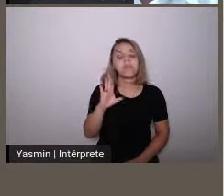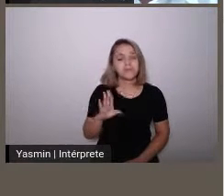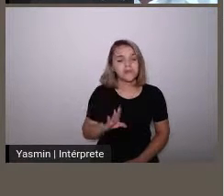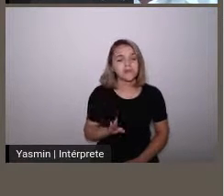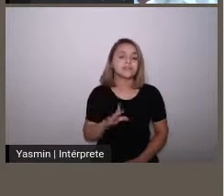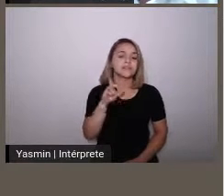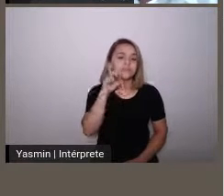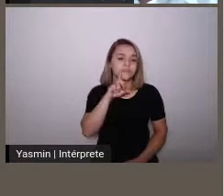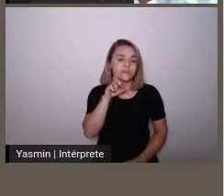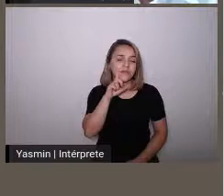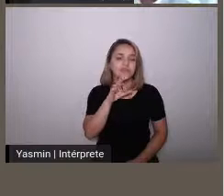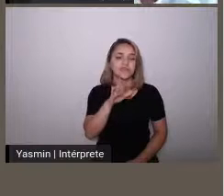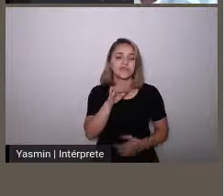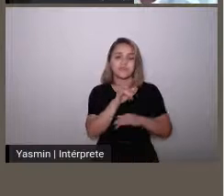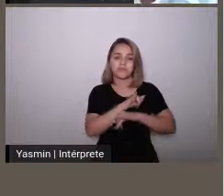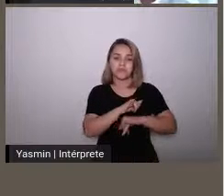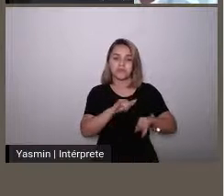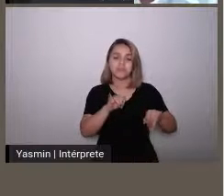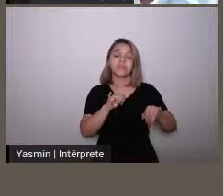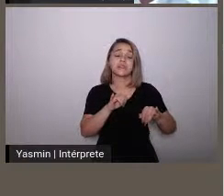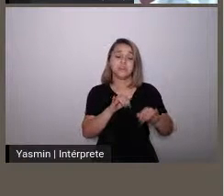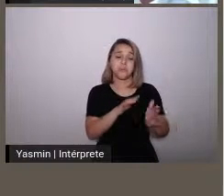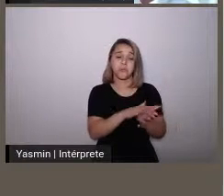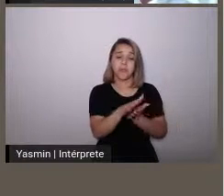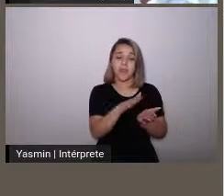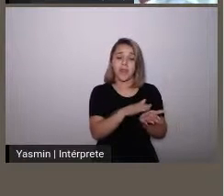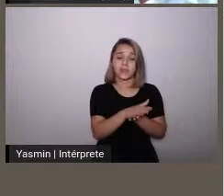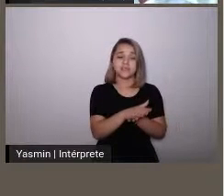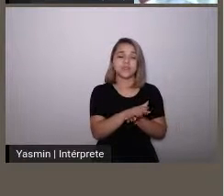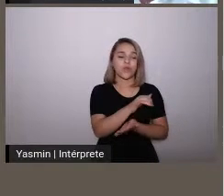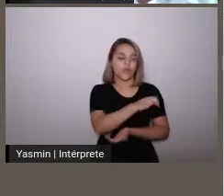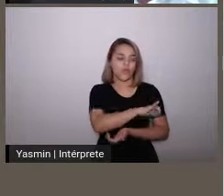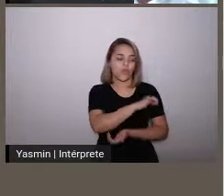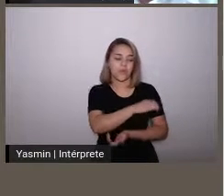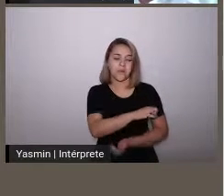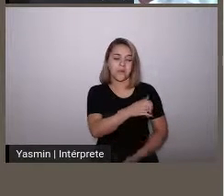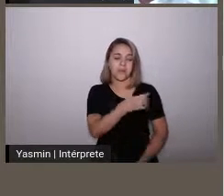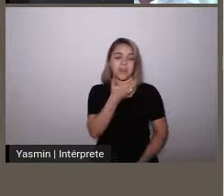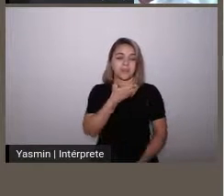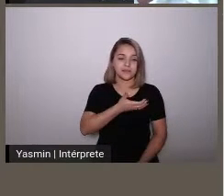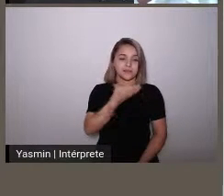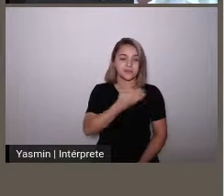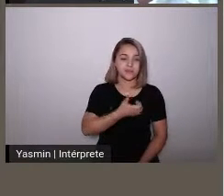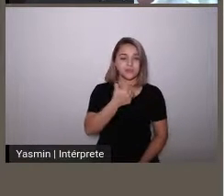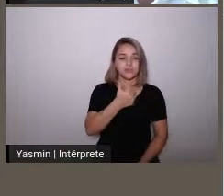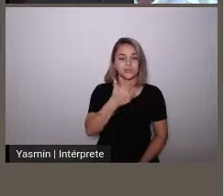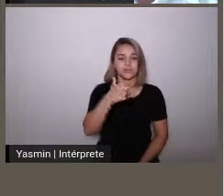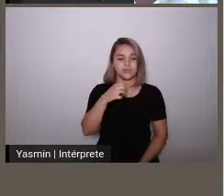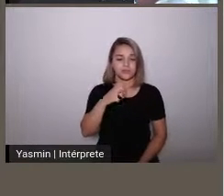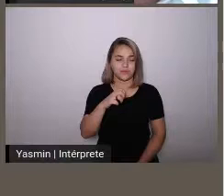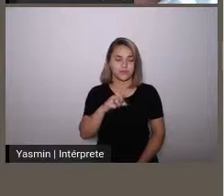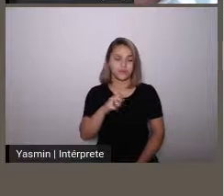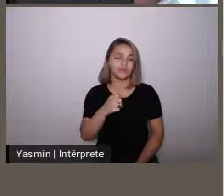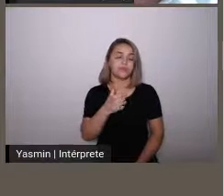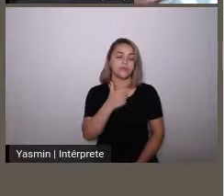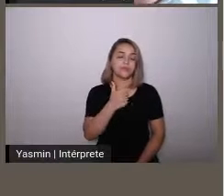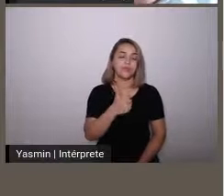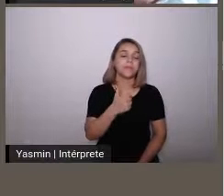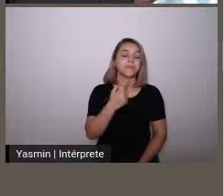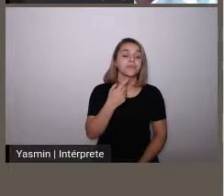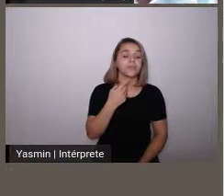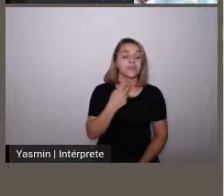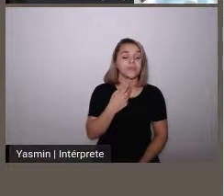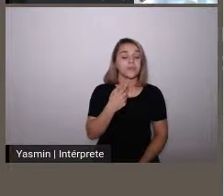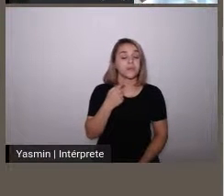publicação do Rio de Janeiro, de dezembro de 23, diz: Malas Arte errou bastante não gostando do Gabinete do Dr.